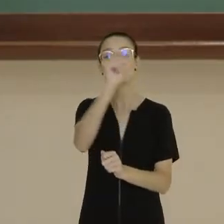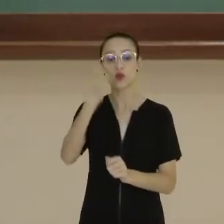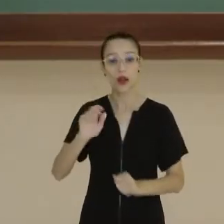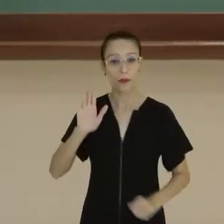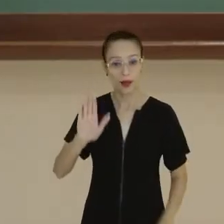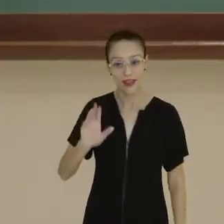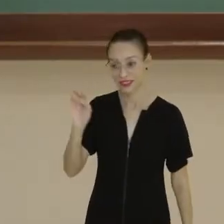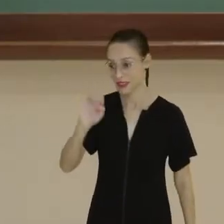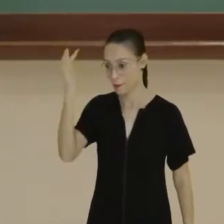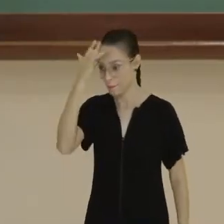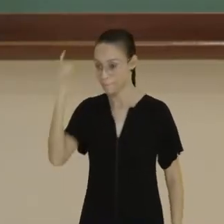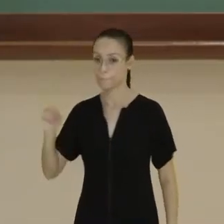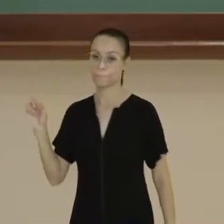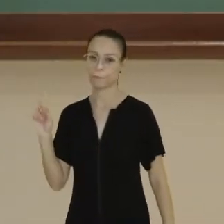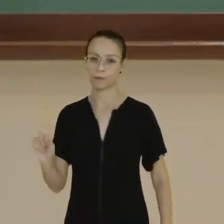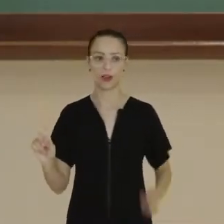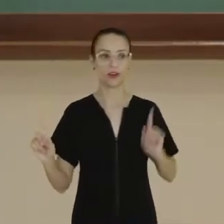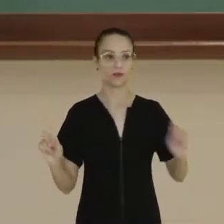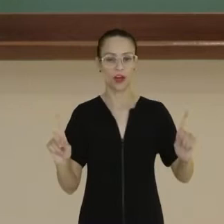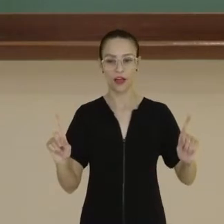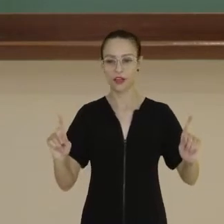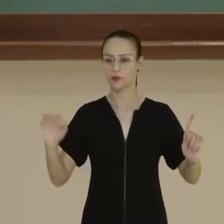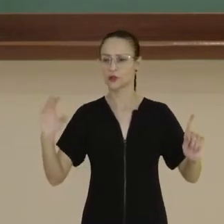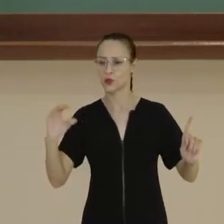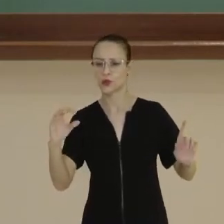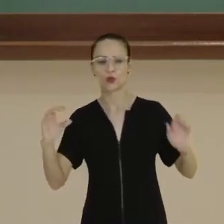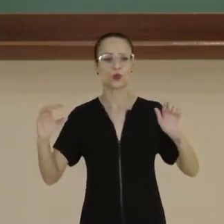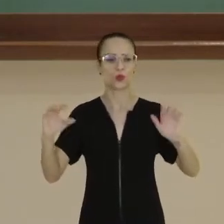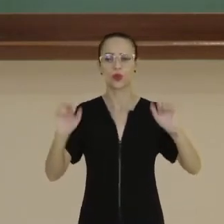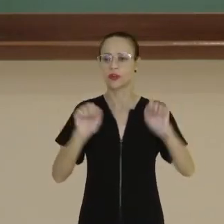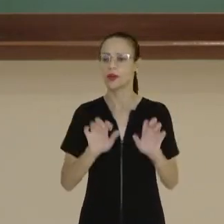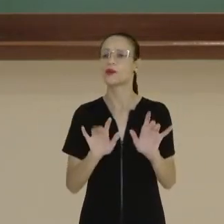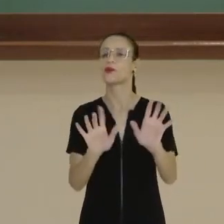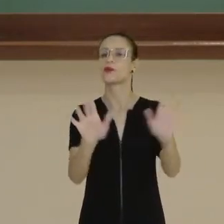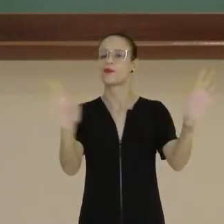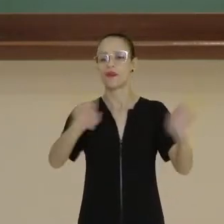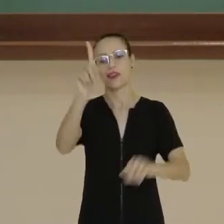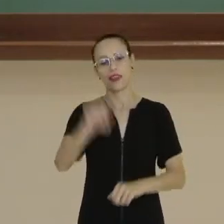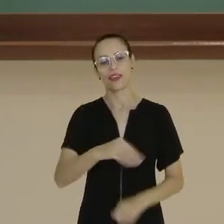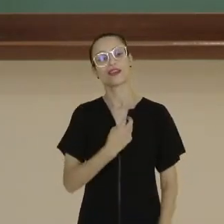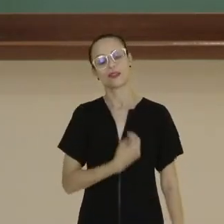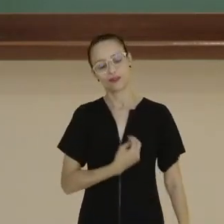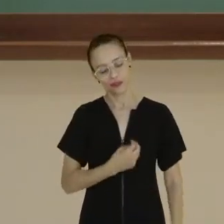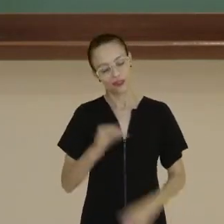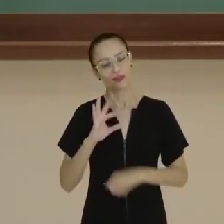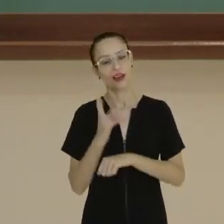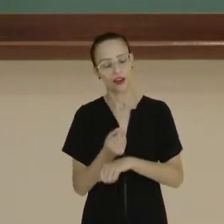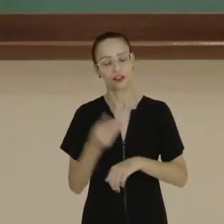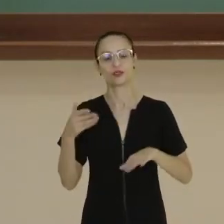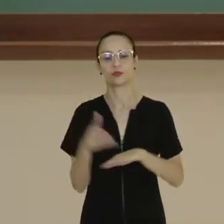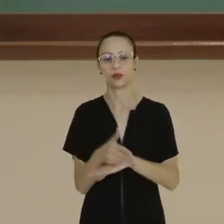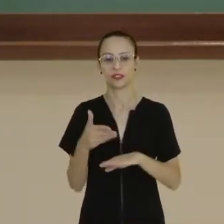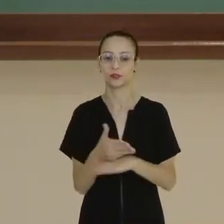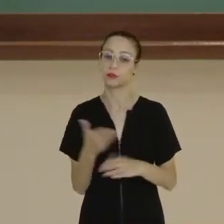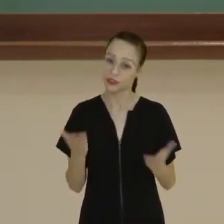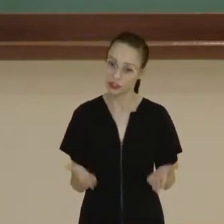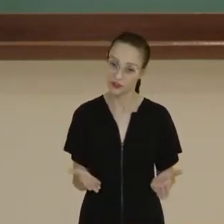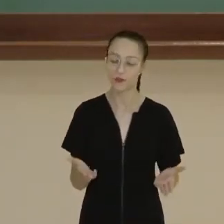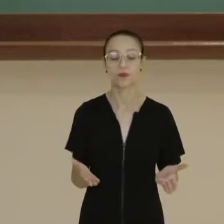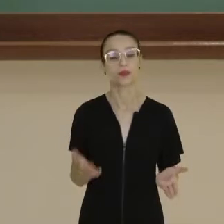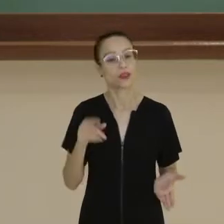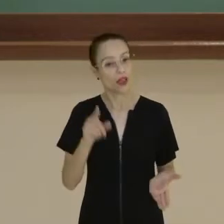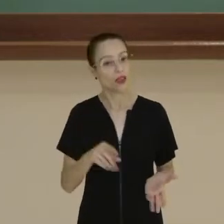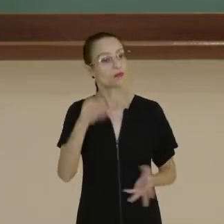o público vai lá e produz o som, aí sim se torna a obra viva, a arte participativa que ele pensou. Então,